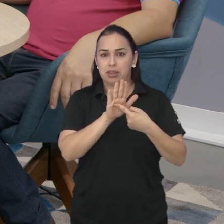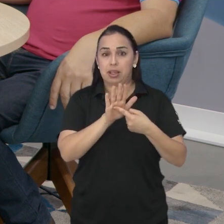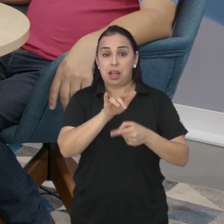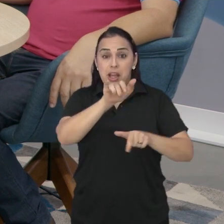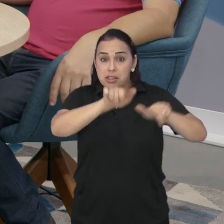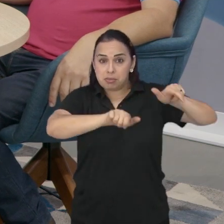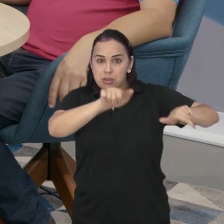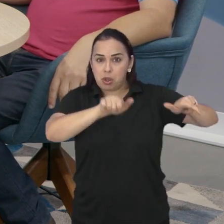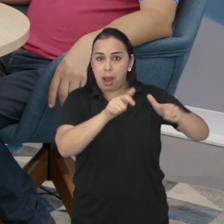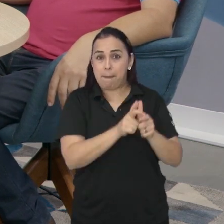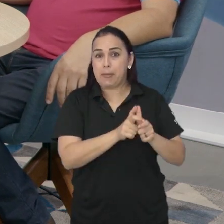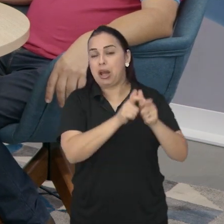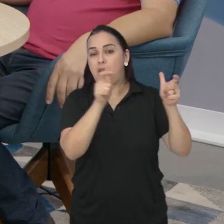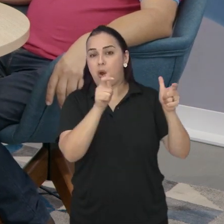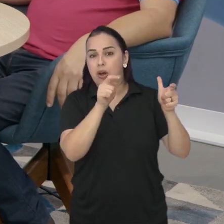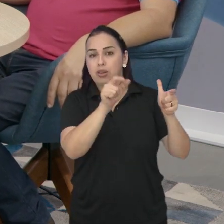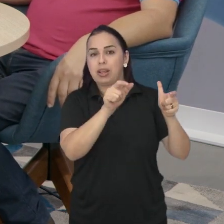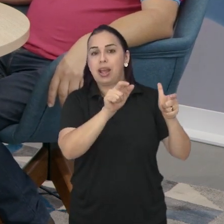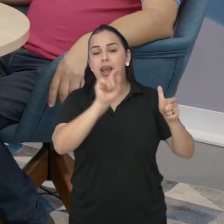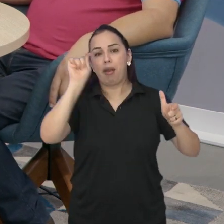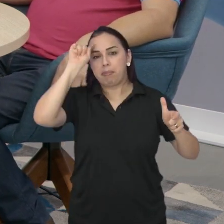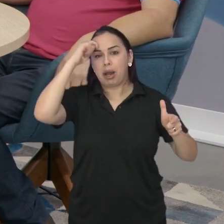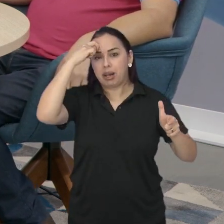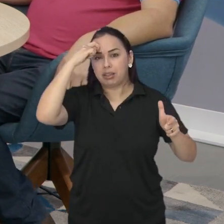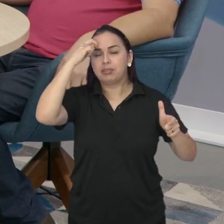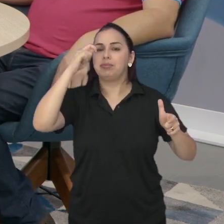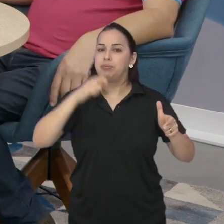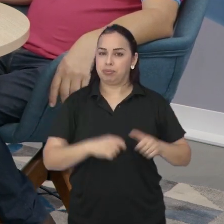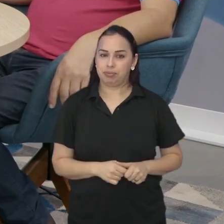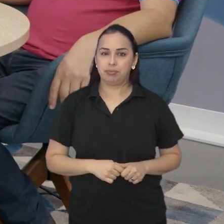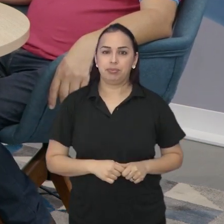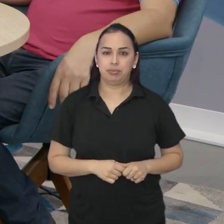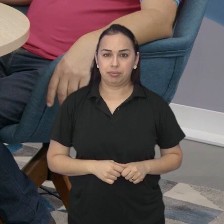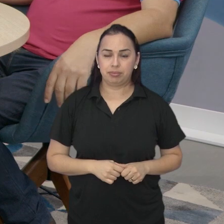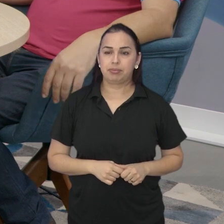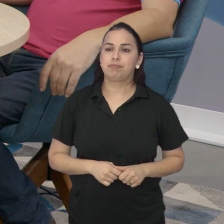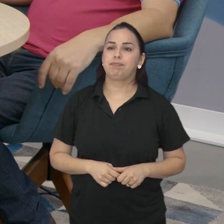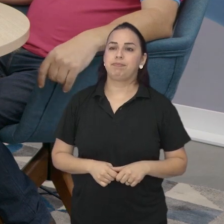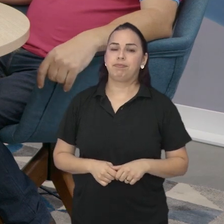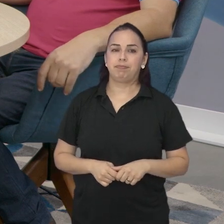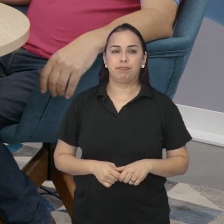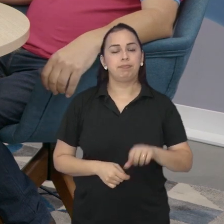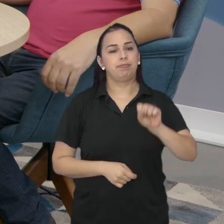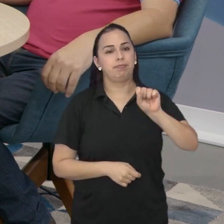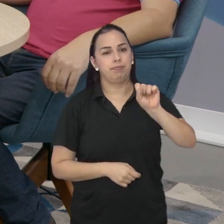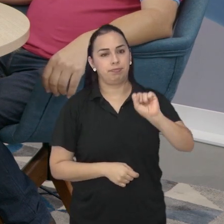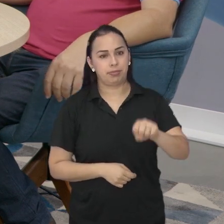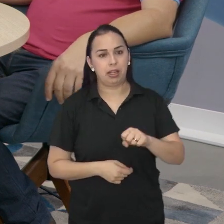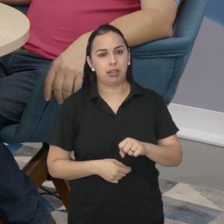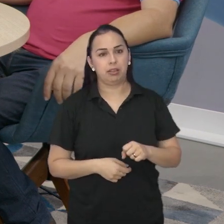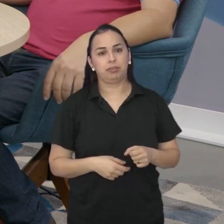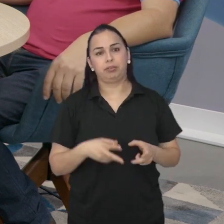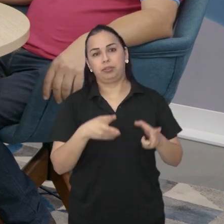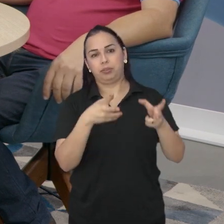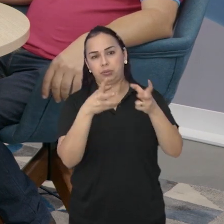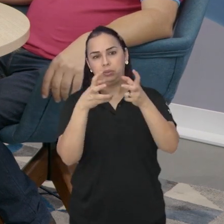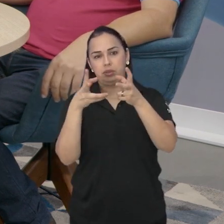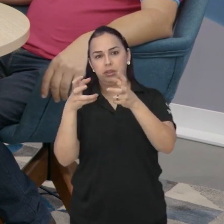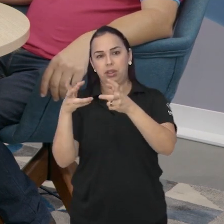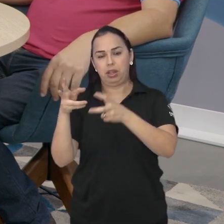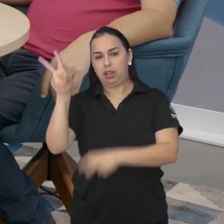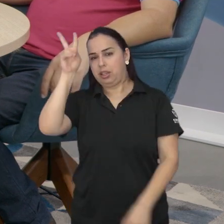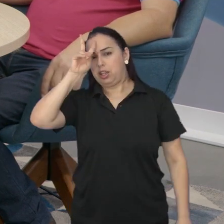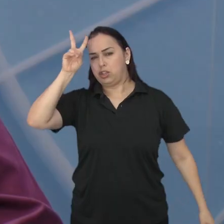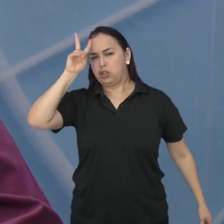maior parte das pessoas em situação de rua hoje são negros e pardos, né? Correto. Quando a gente começa a ver, né, tanto